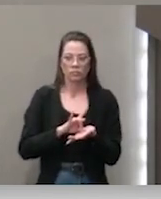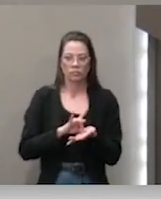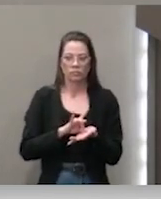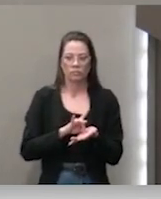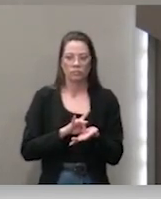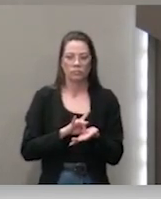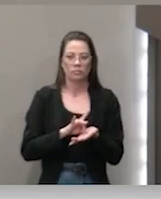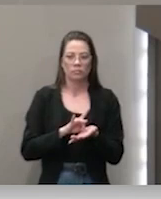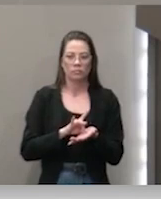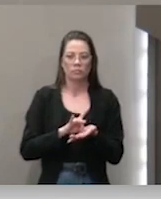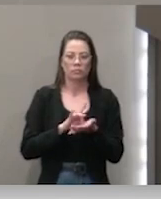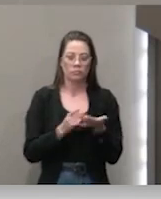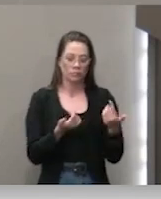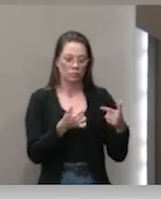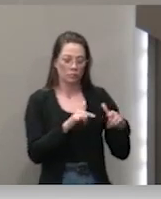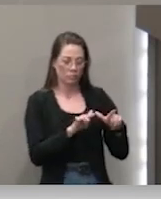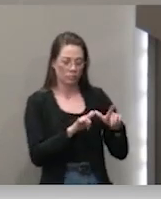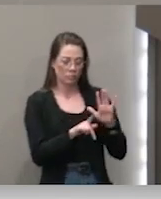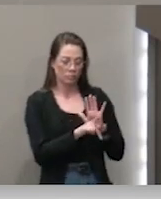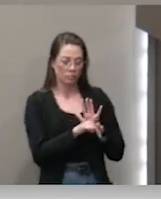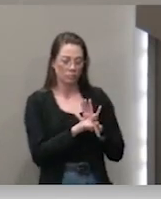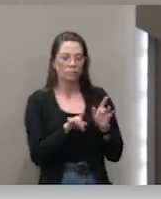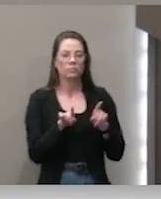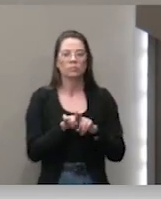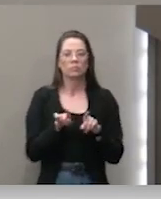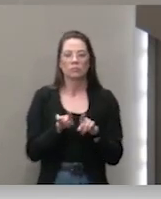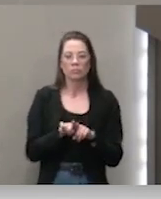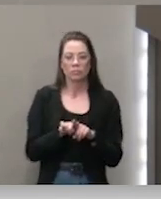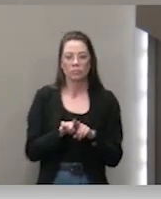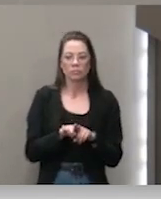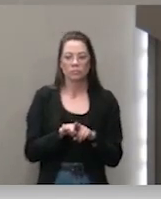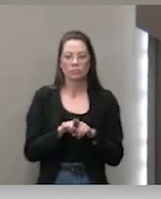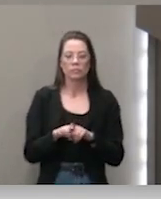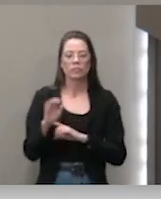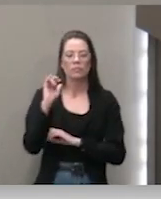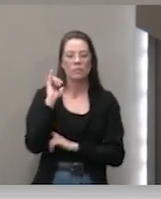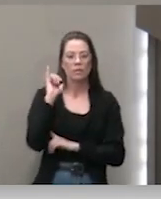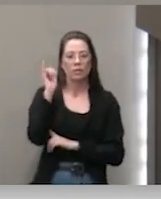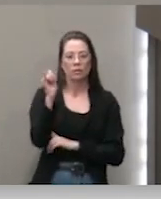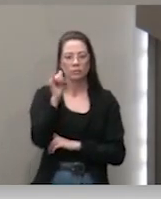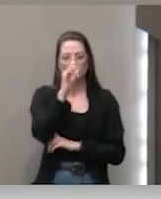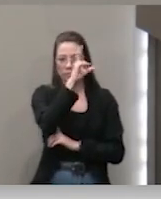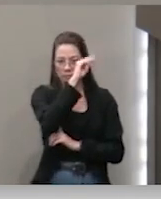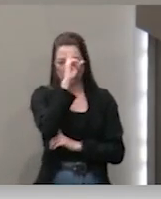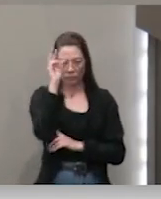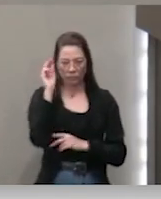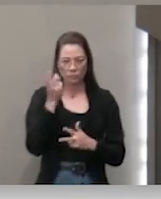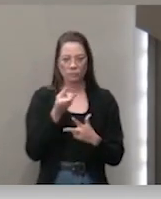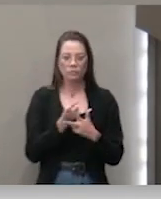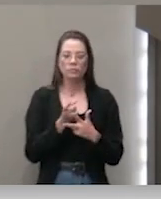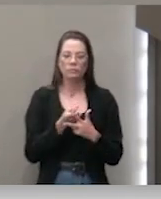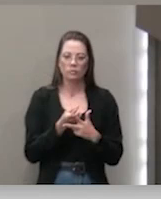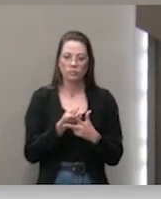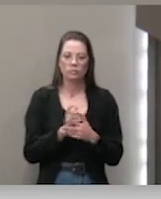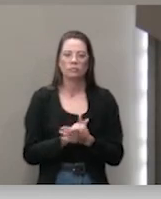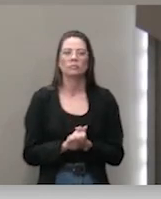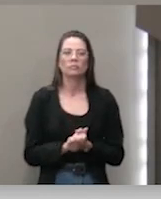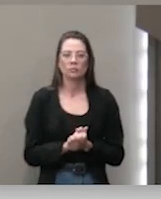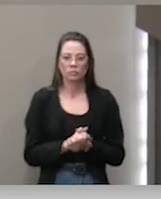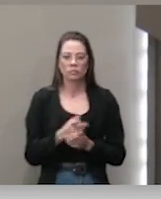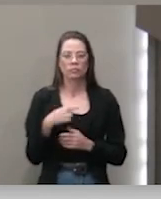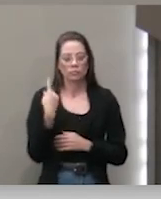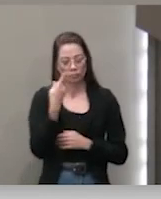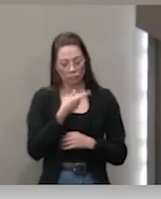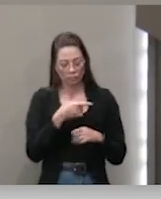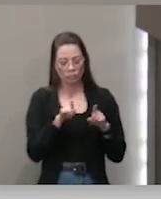oficialmente para esses órgãos, inclusive para o Executivo e para a nossa Câmara também, para que nós